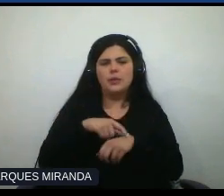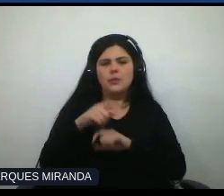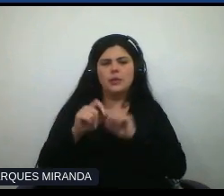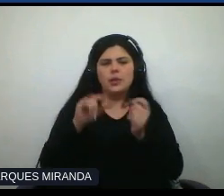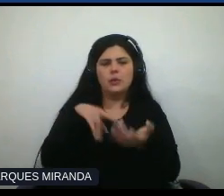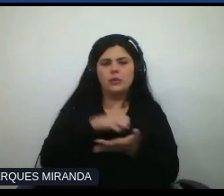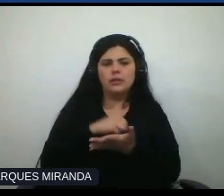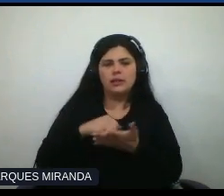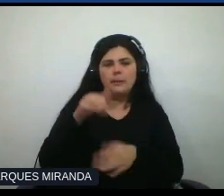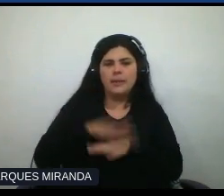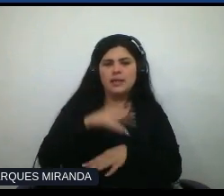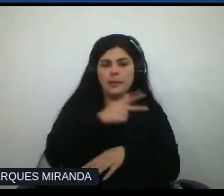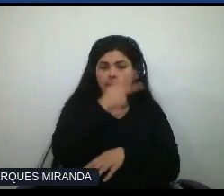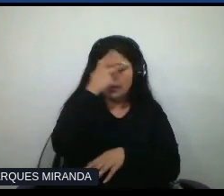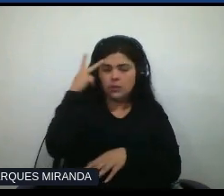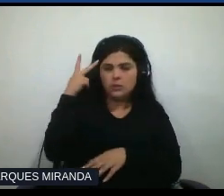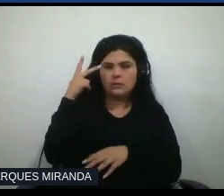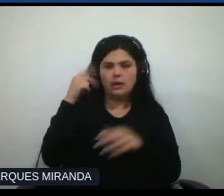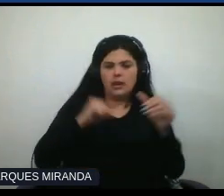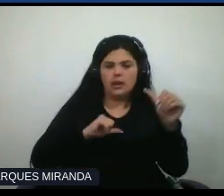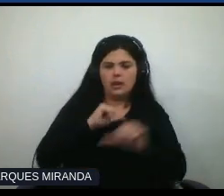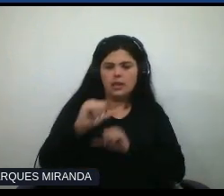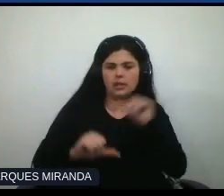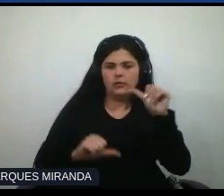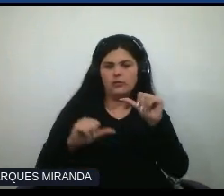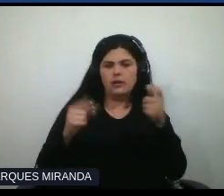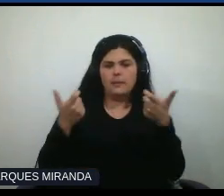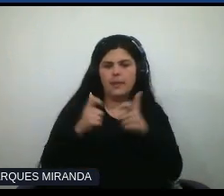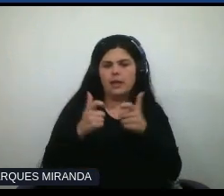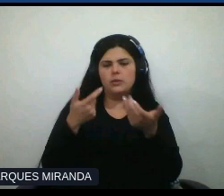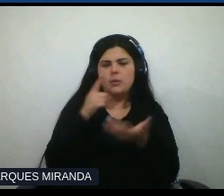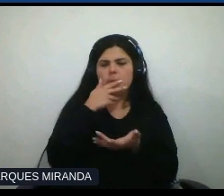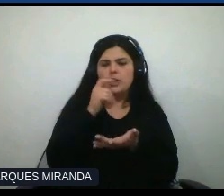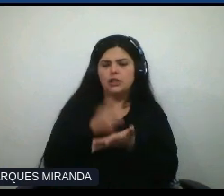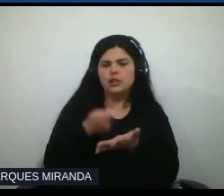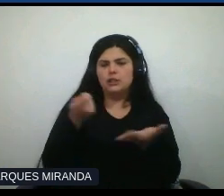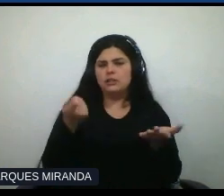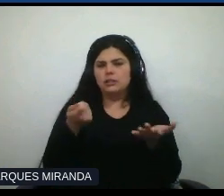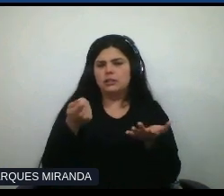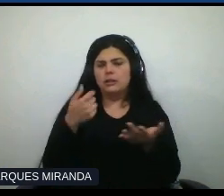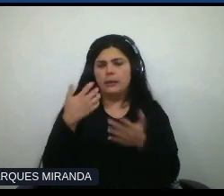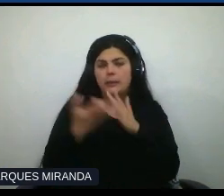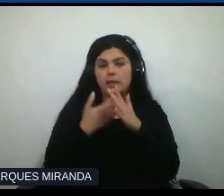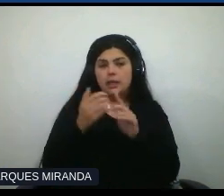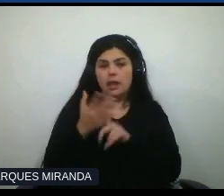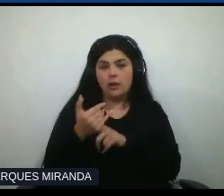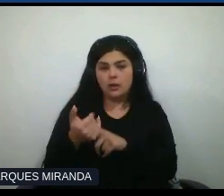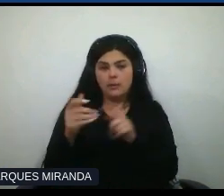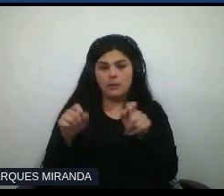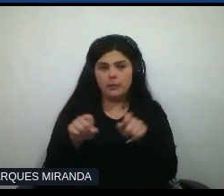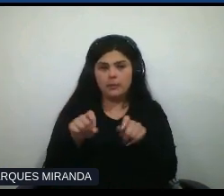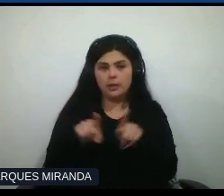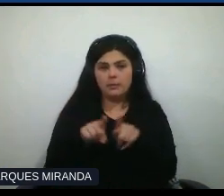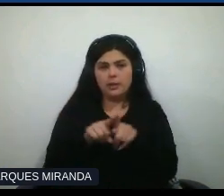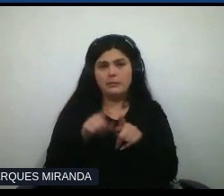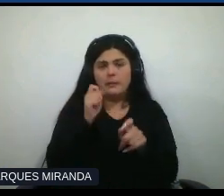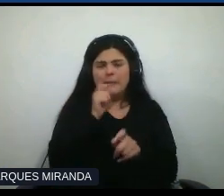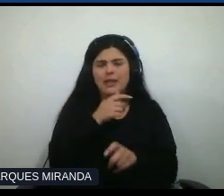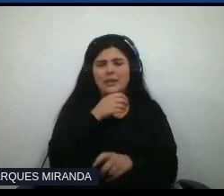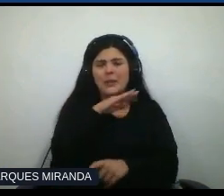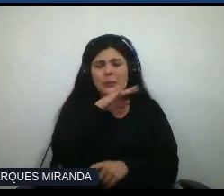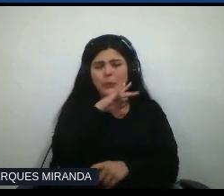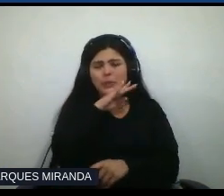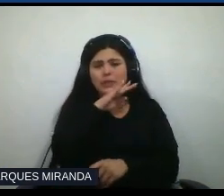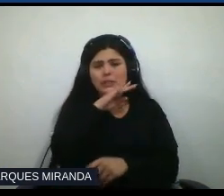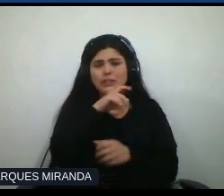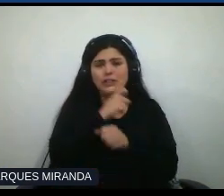mais pessoas para ele se transformar num ambiente menos machistas? Então, mesmo em empresas de tecnologia, você pode ouvir uma piadinha chata no corredor. Eu